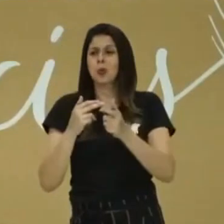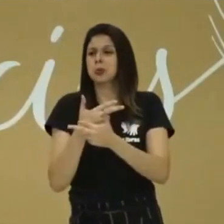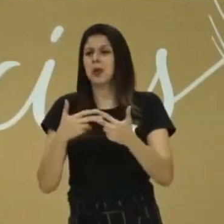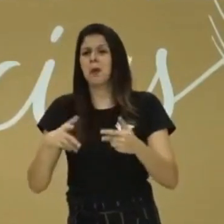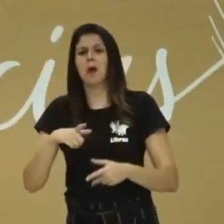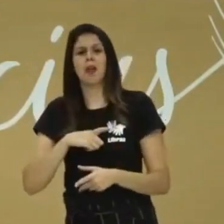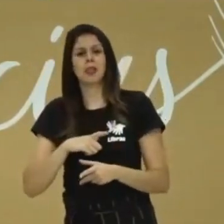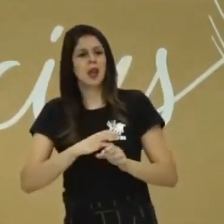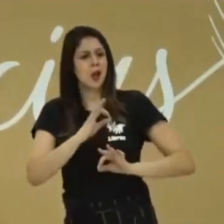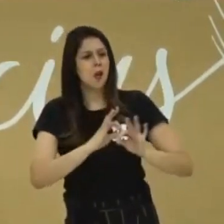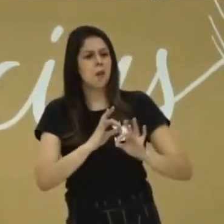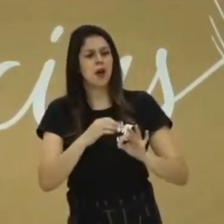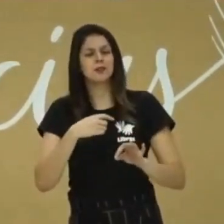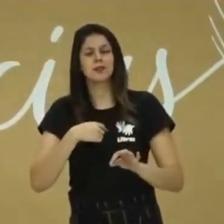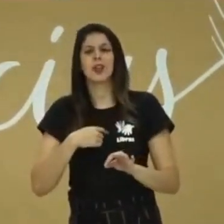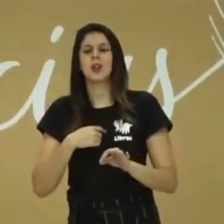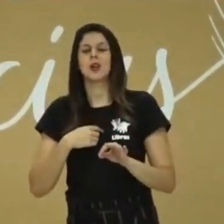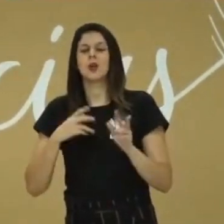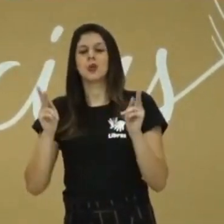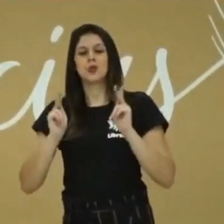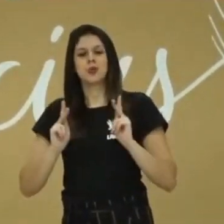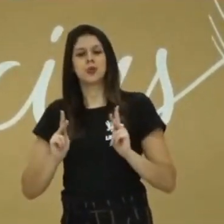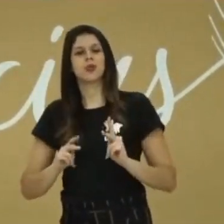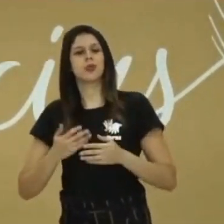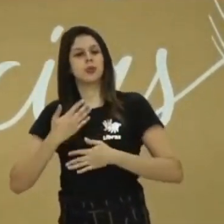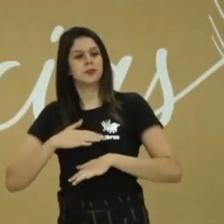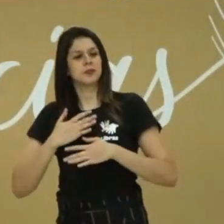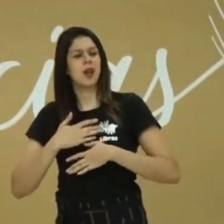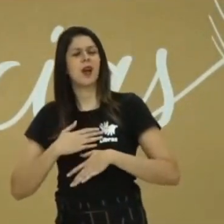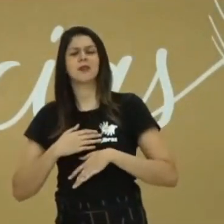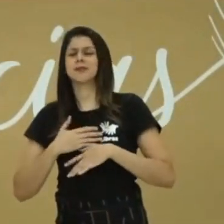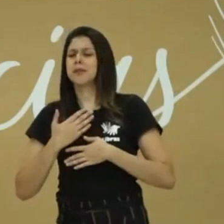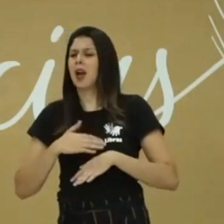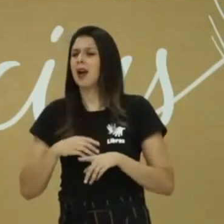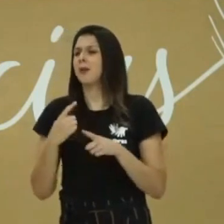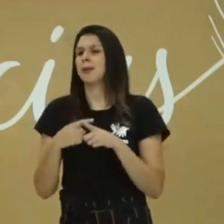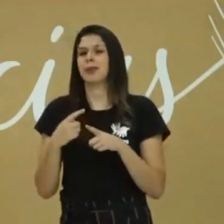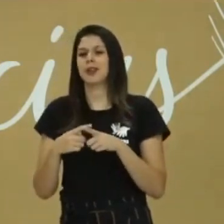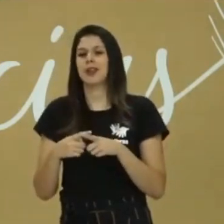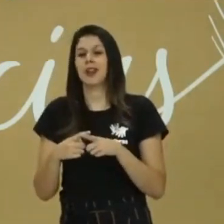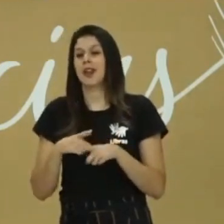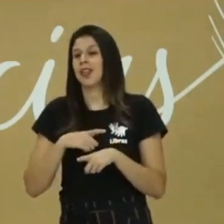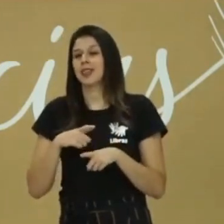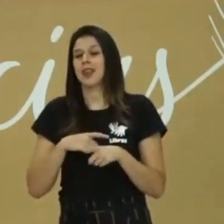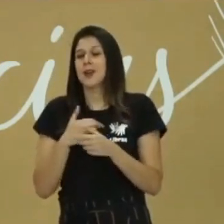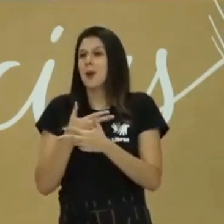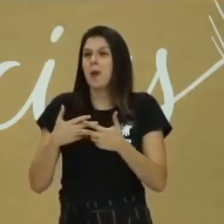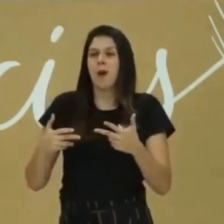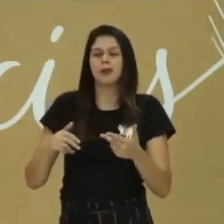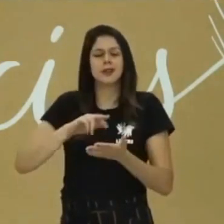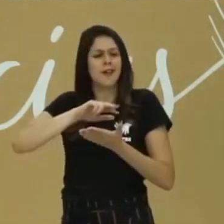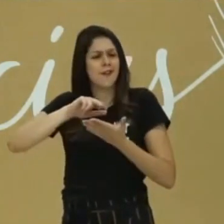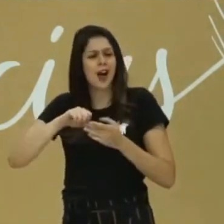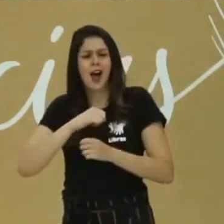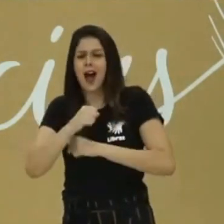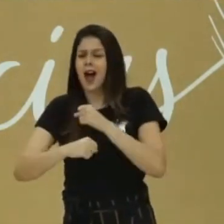celeiros eu vou dizer para minha alma bebe come folga e regalate porque você tem muitos bens para